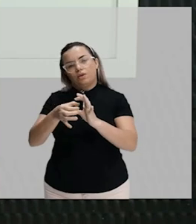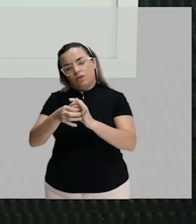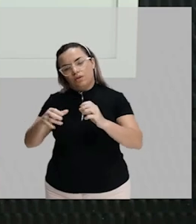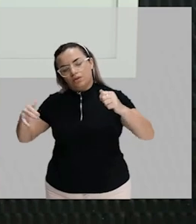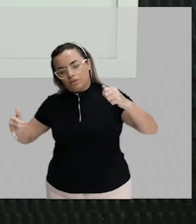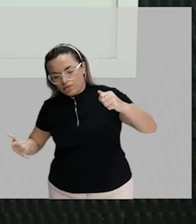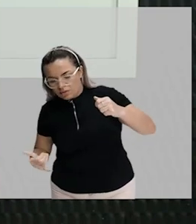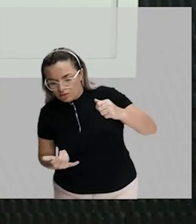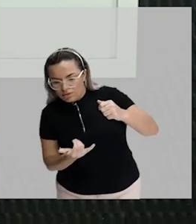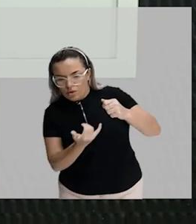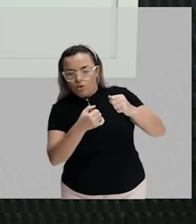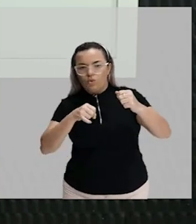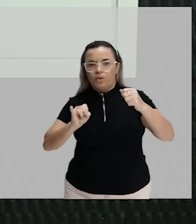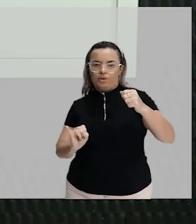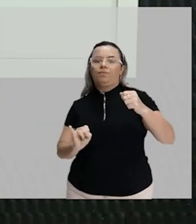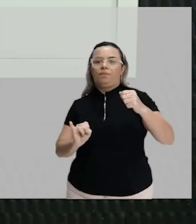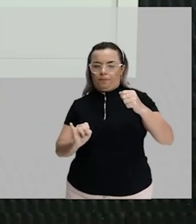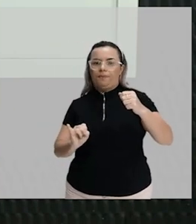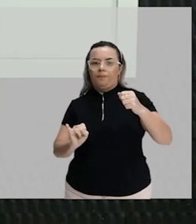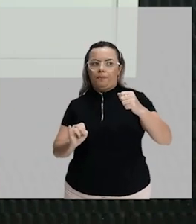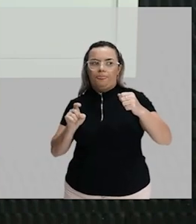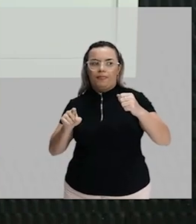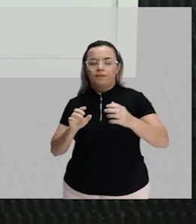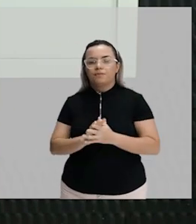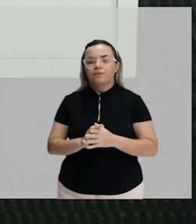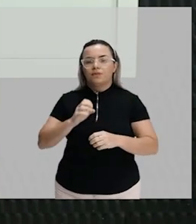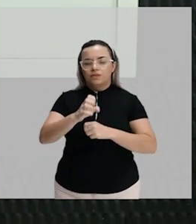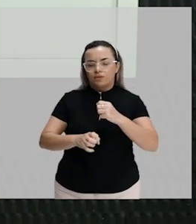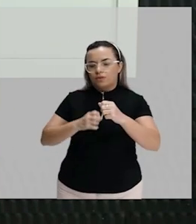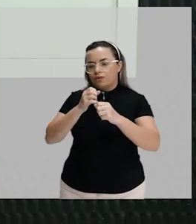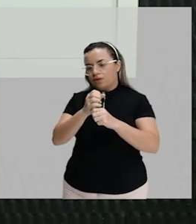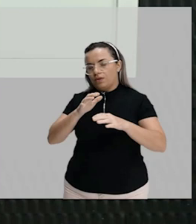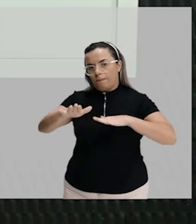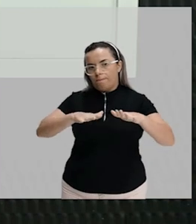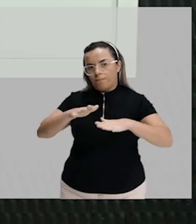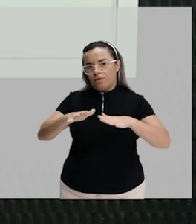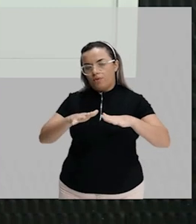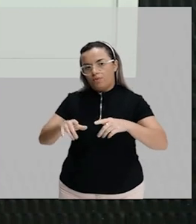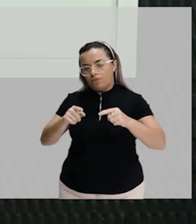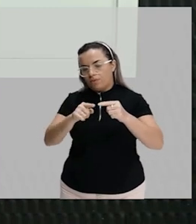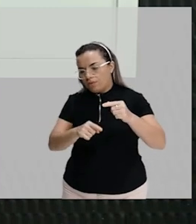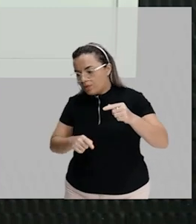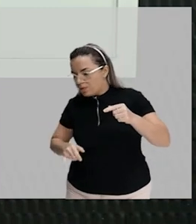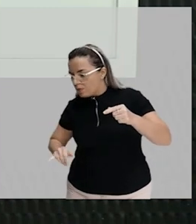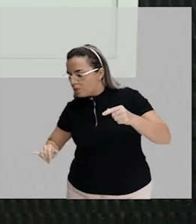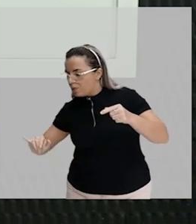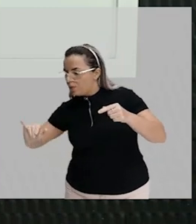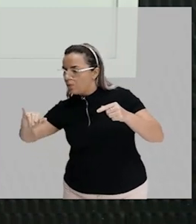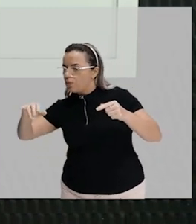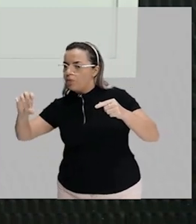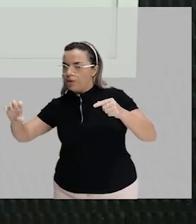elétrica ela segue o sentido oposto se o elétron ele está movimento antihorário a corrente vai estar no movimento